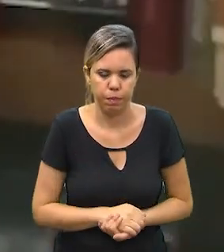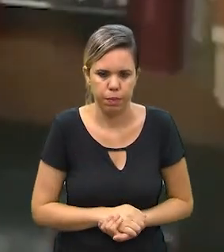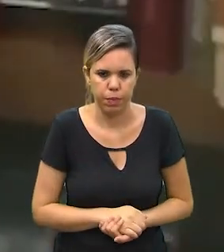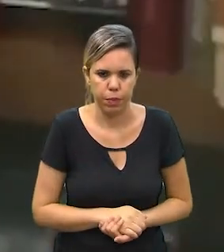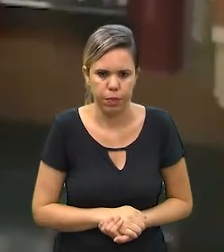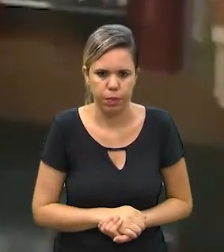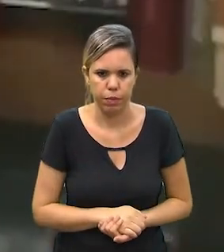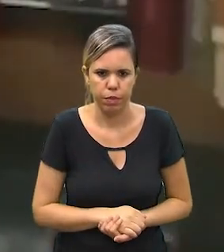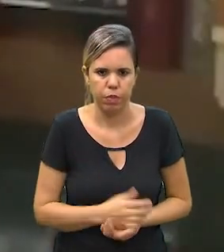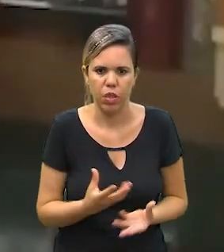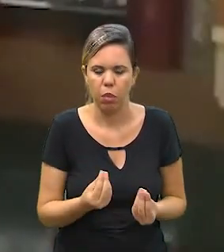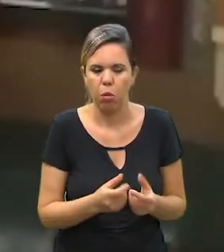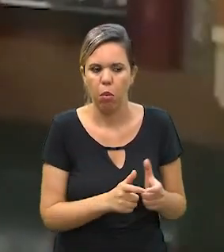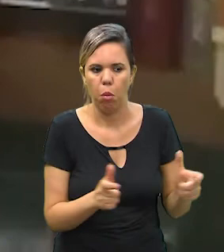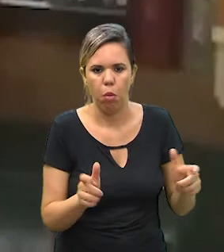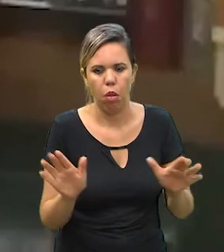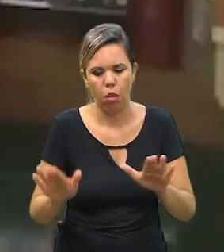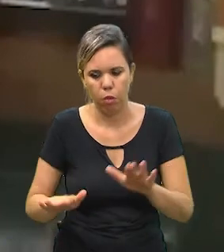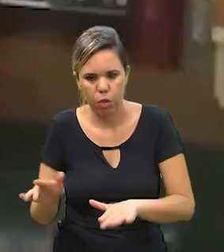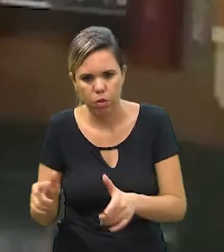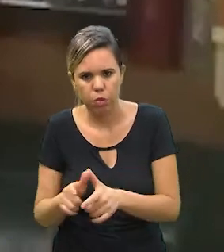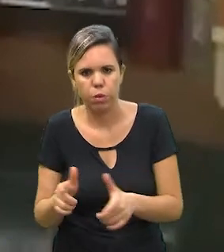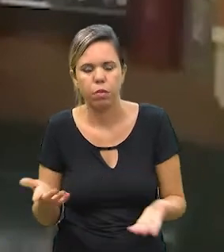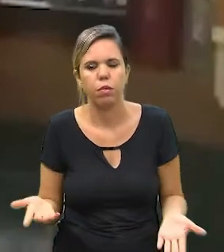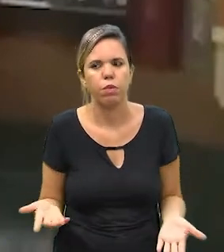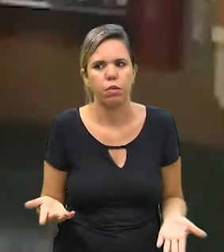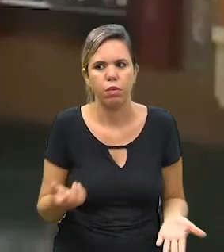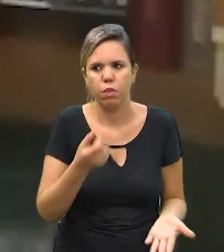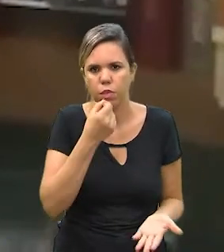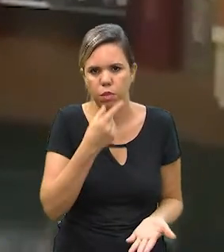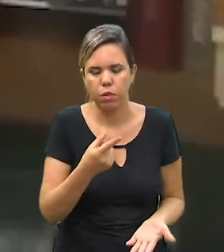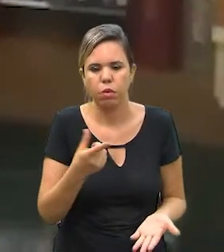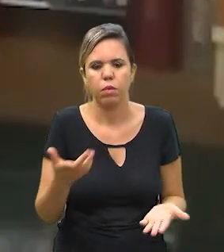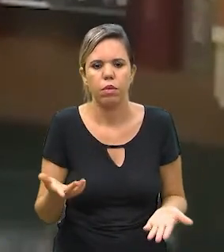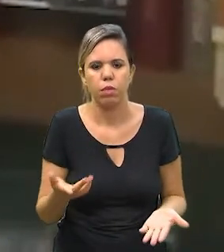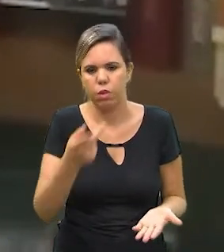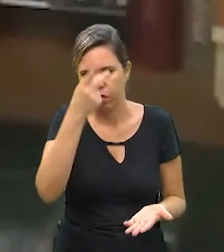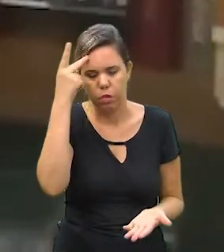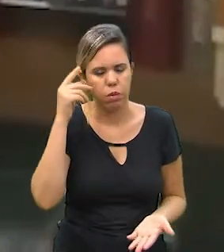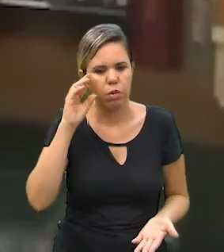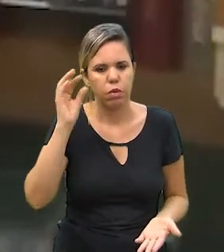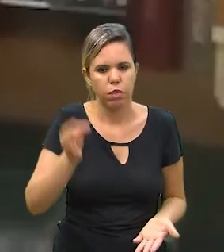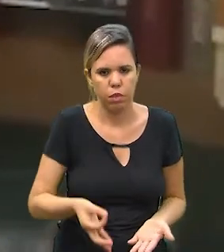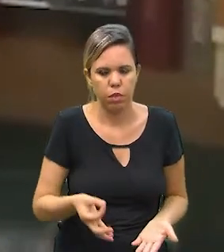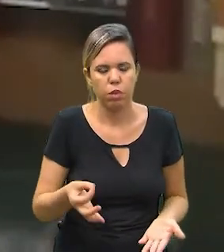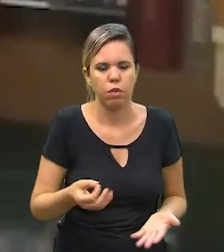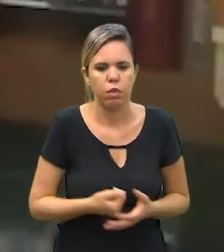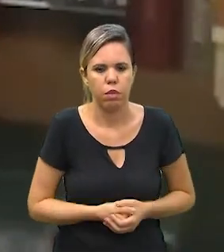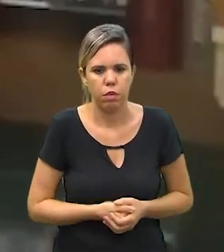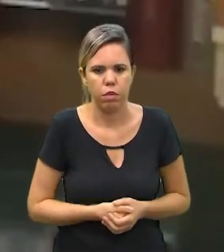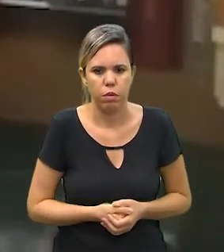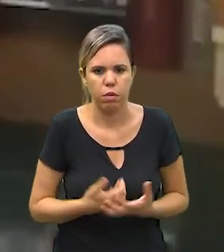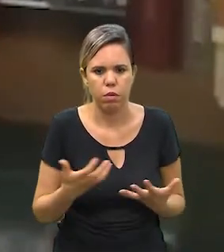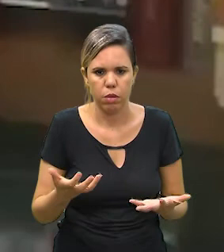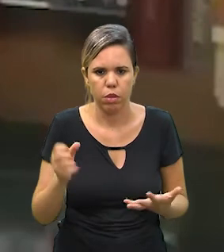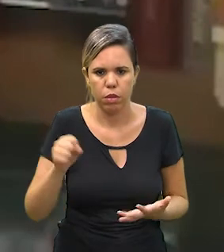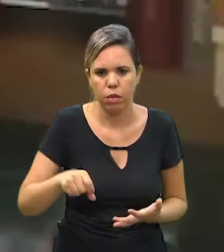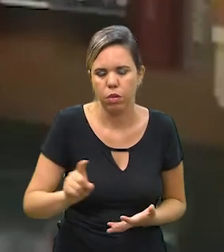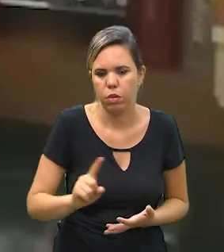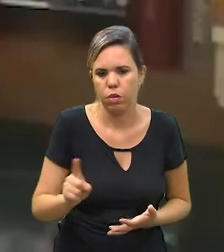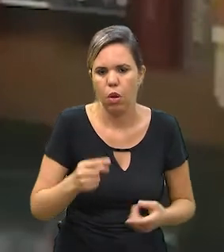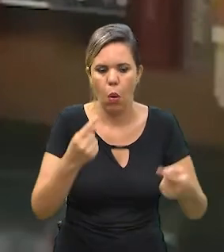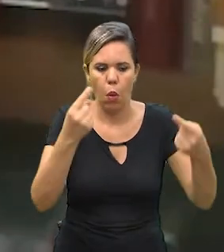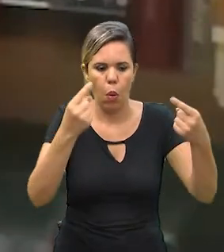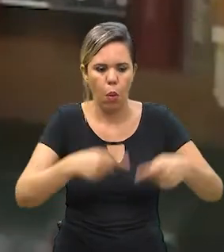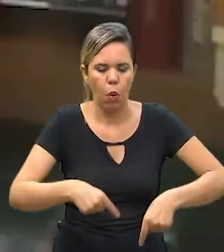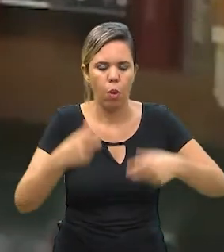ao mar, nem tanto à terra. Quer dizer, em termos de anticoncepcional, é importante a pessoa entender o seguinte, quer queira, quer não, você está indo